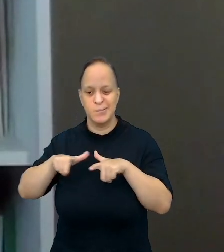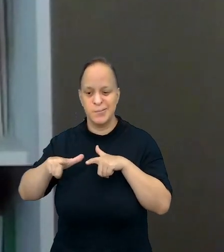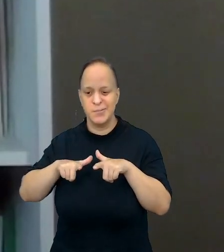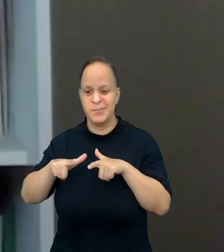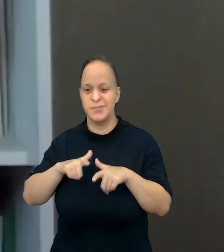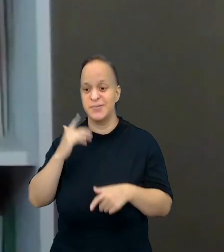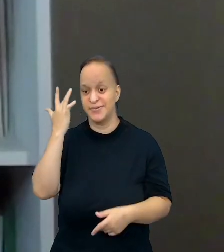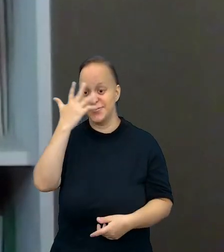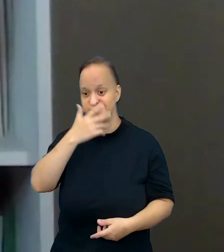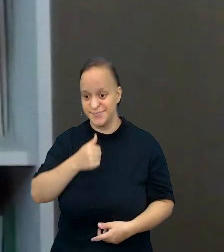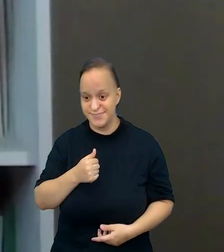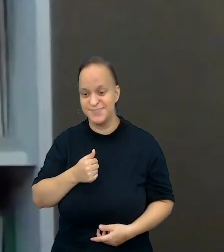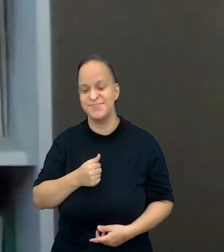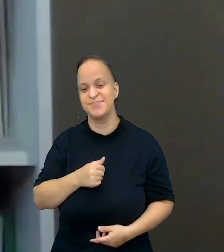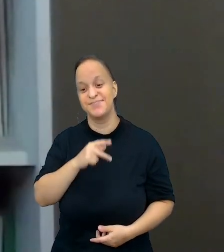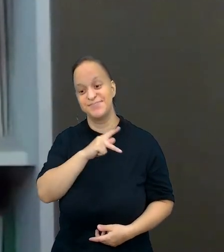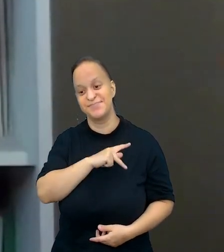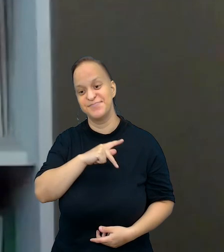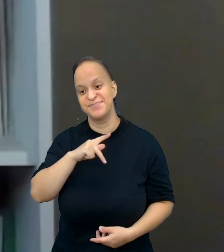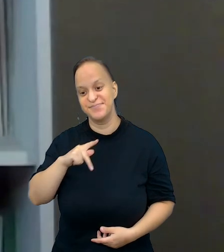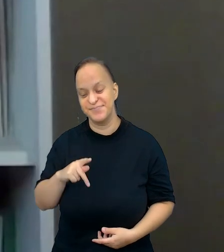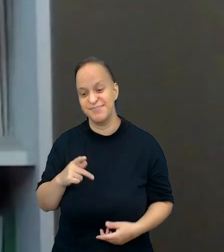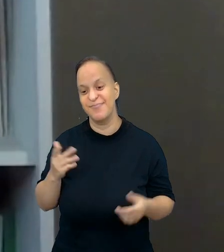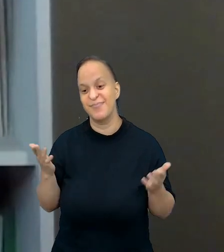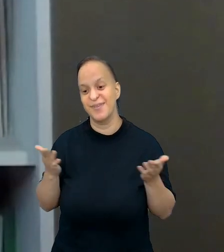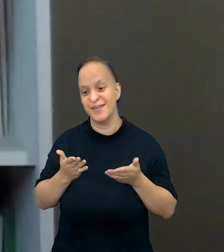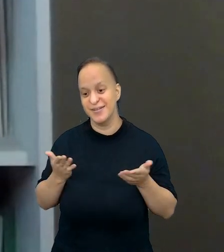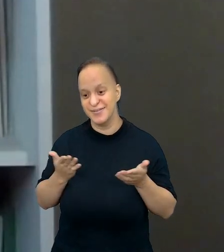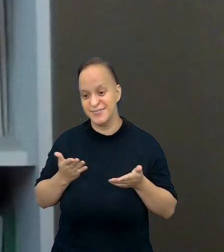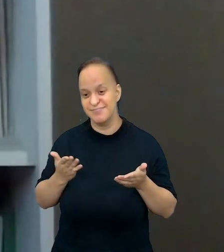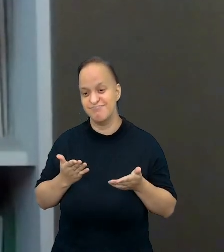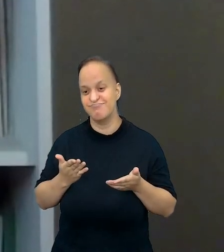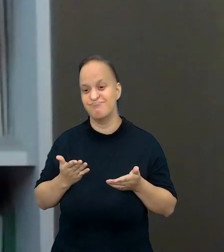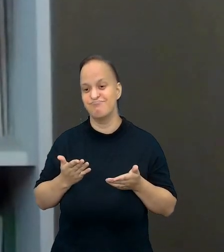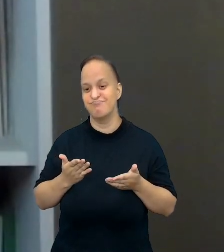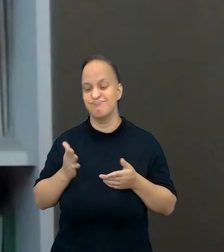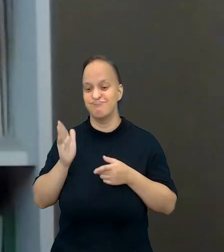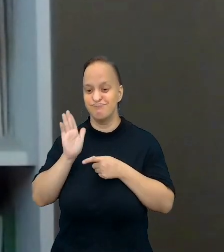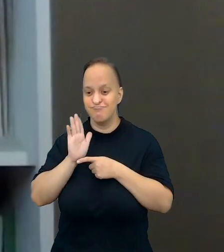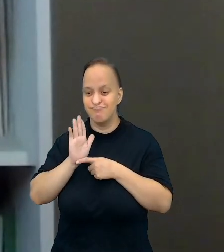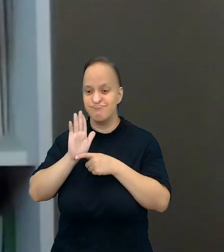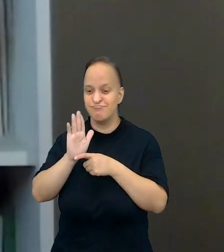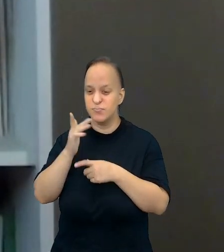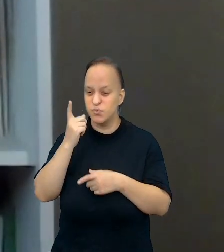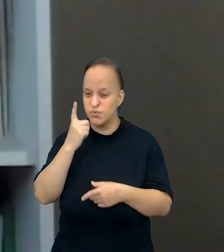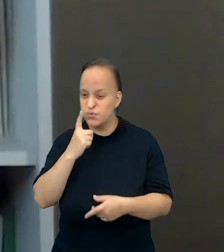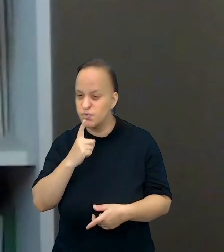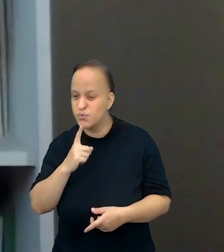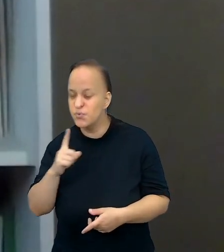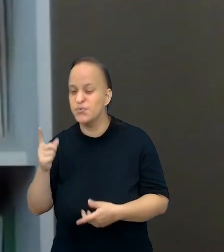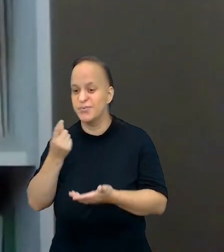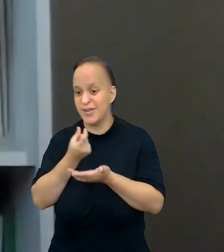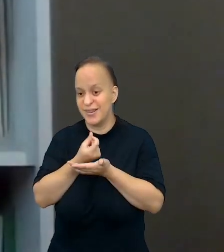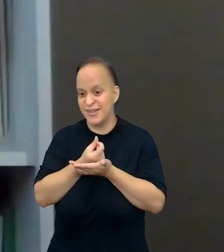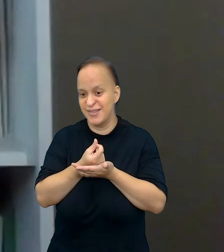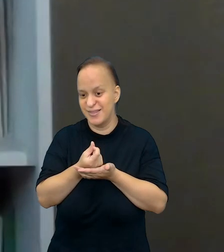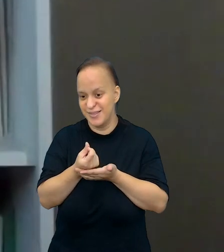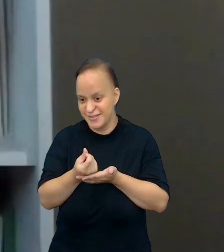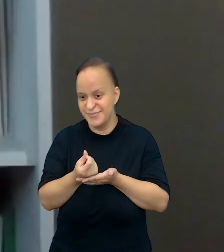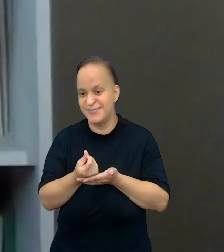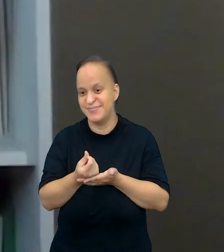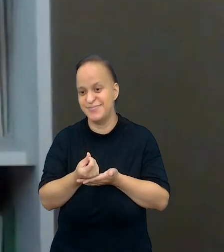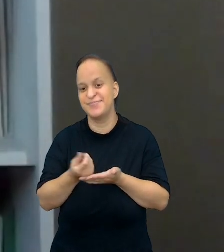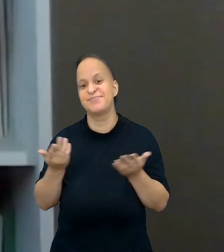aqui estamos encerrando a nossa última apresentação do primeiro bimestre, e agora